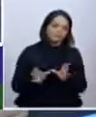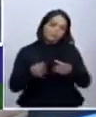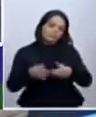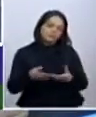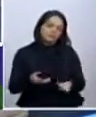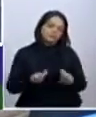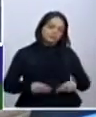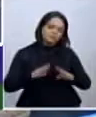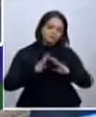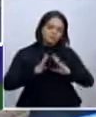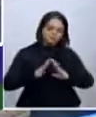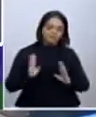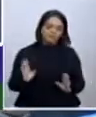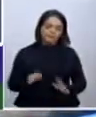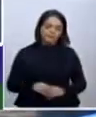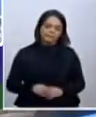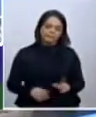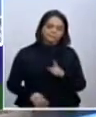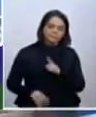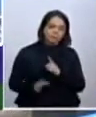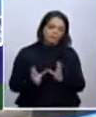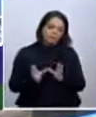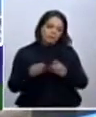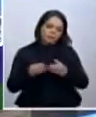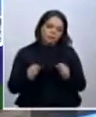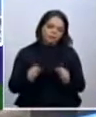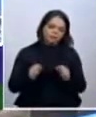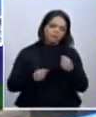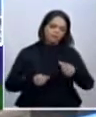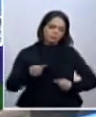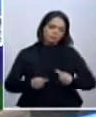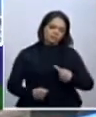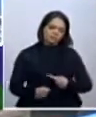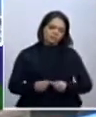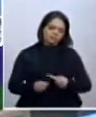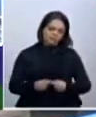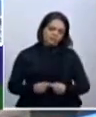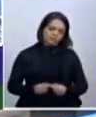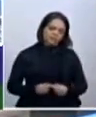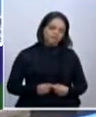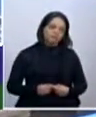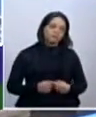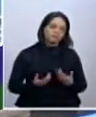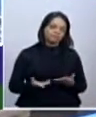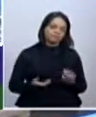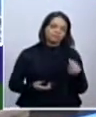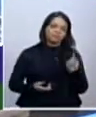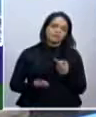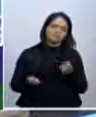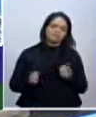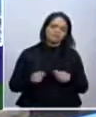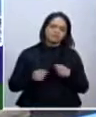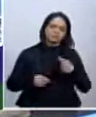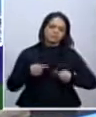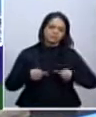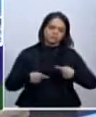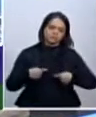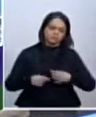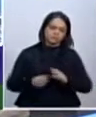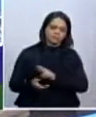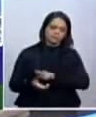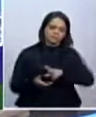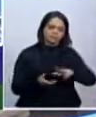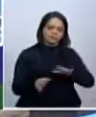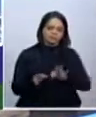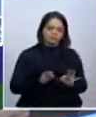comissões permanentes dessa casa. Nós temos a comissão de política urbana, né? Então dá para nós discutirmos